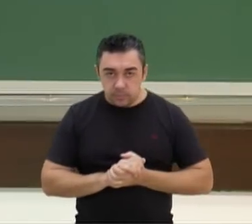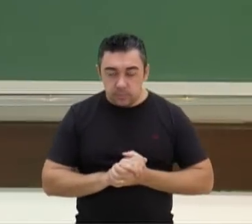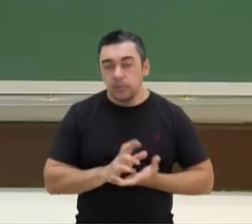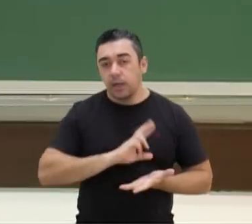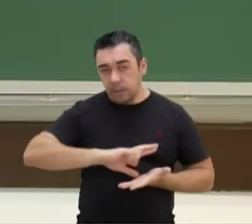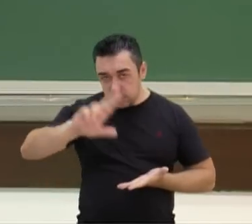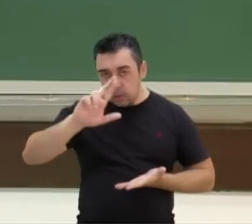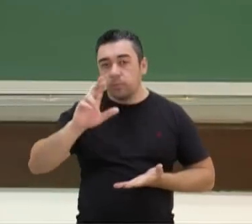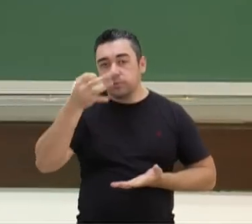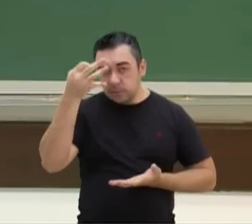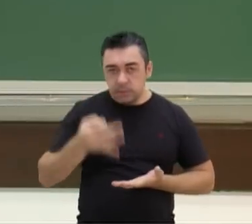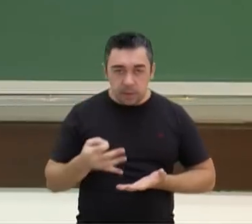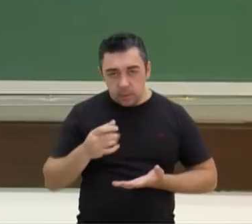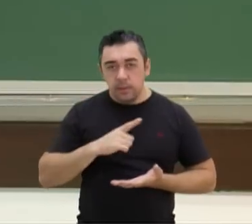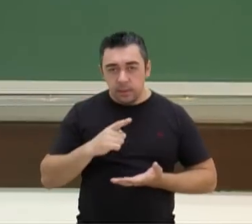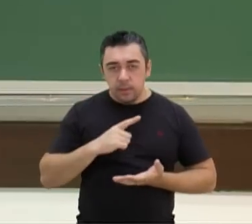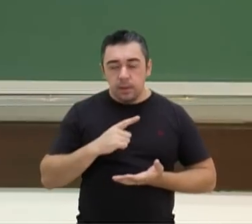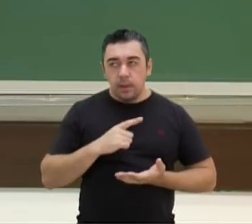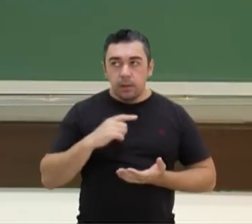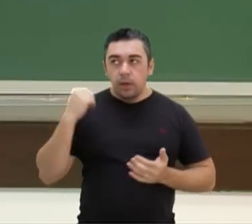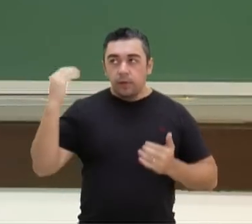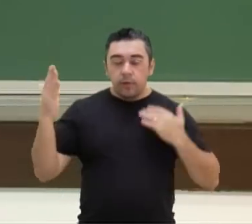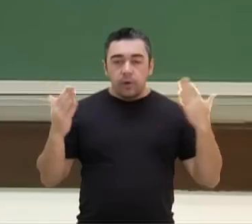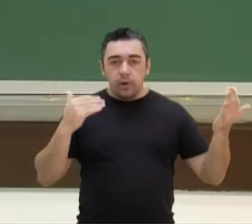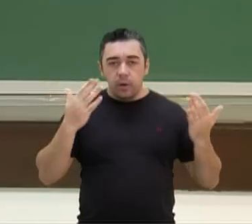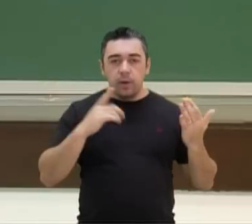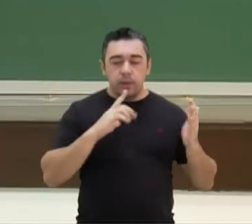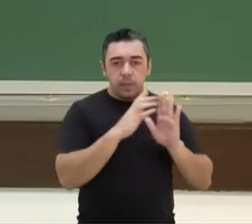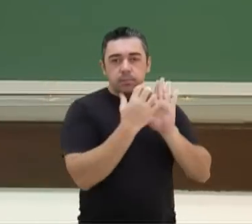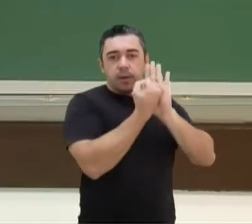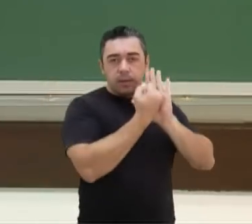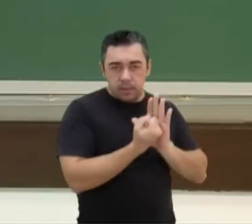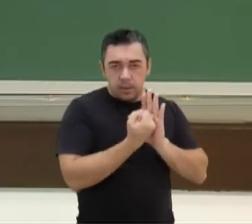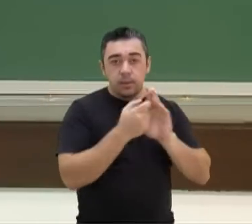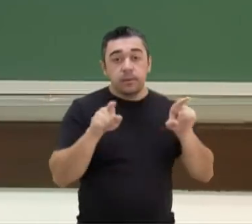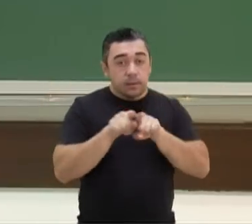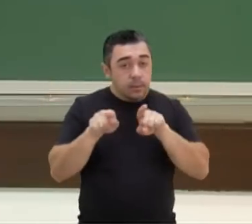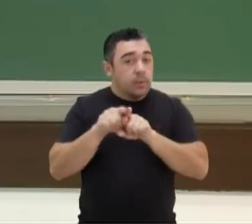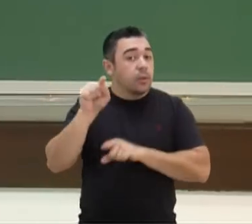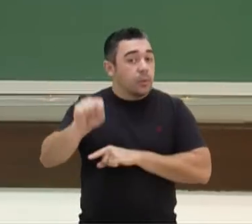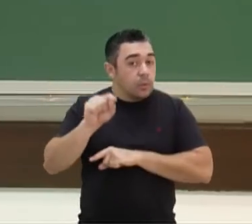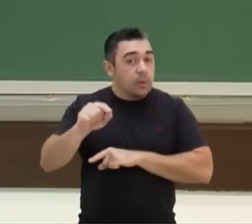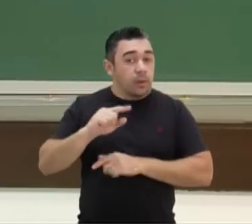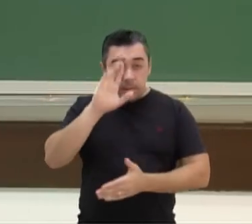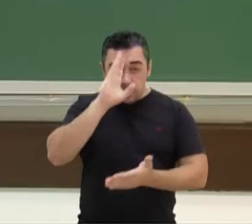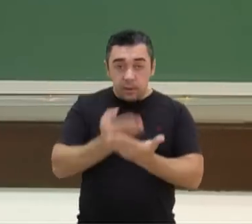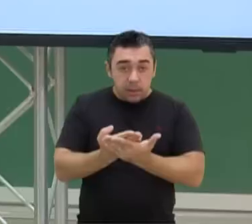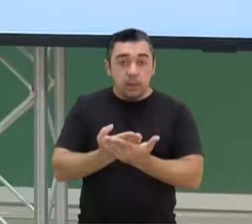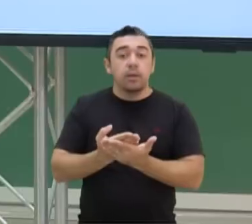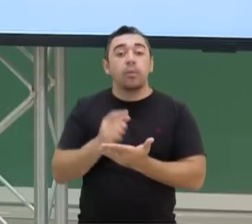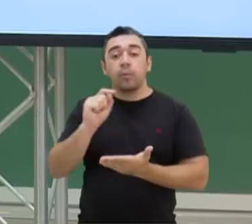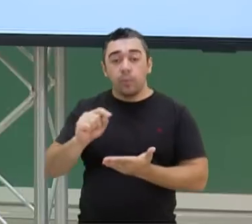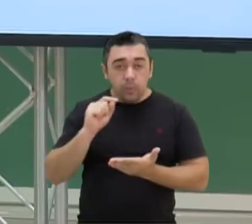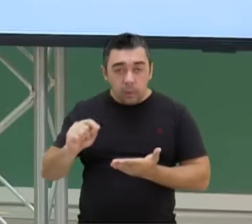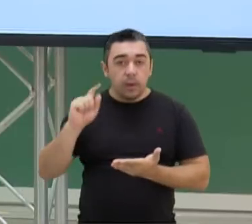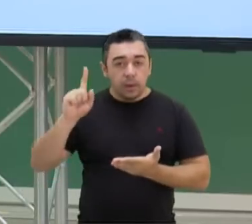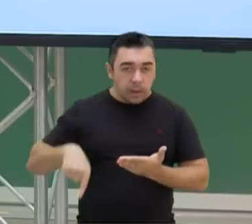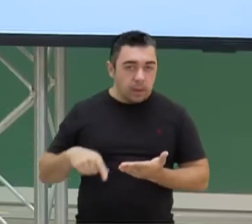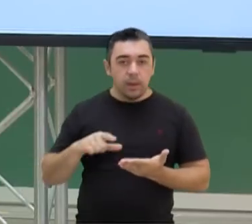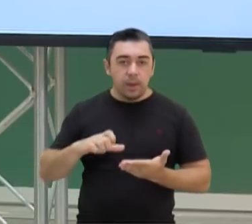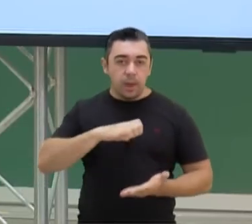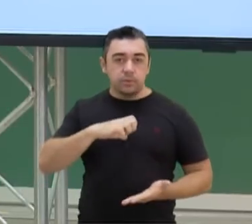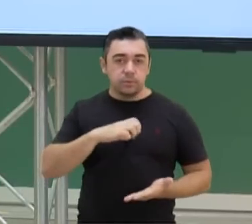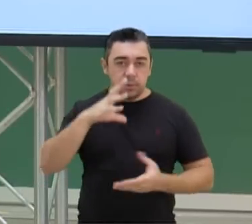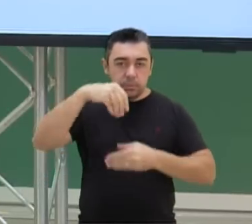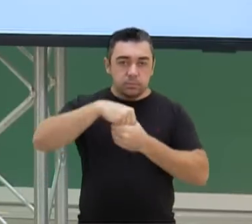é, além desses elementos externos, simbólicos, é aquilo que se acredita, são seus princípios éticos.